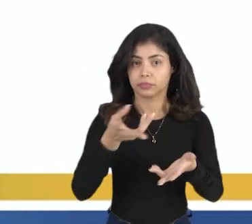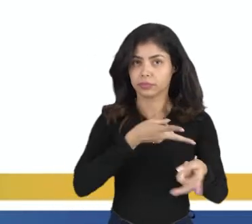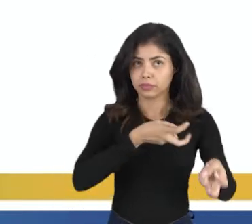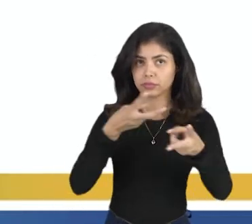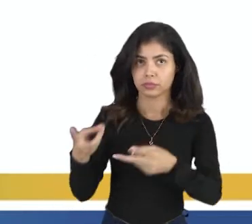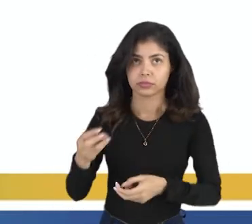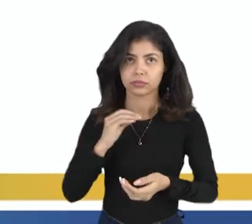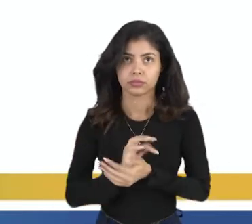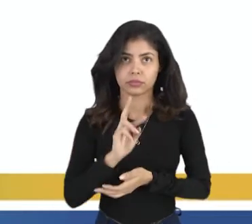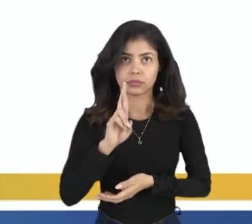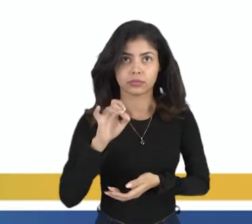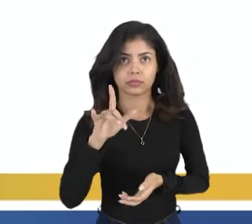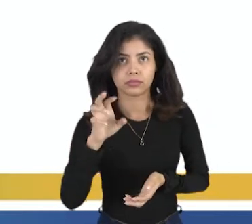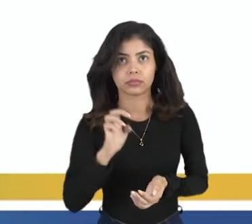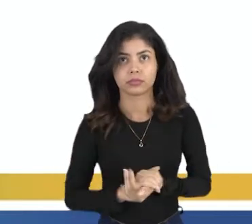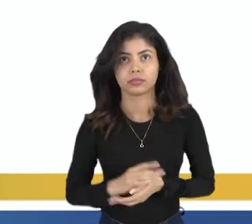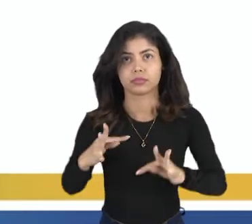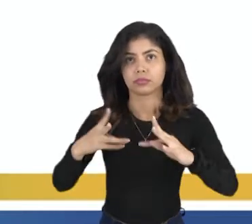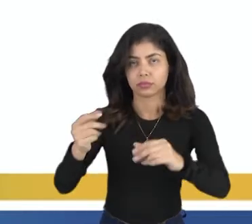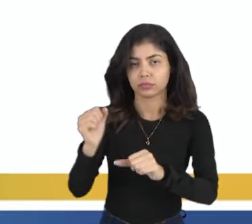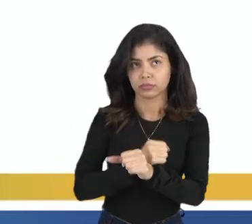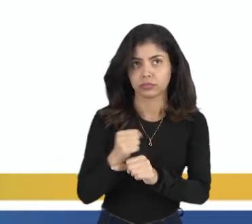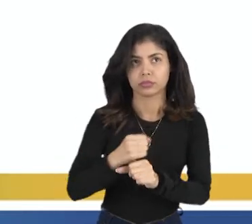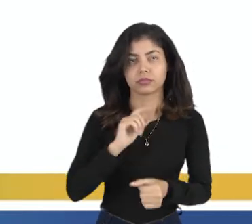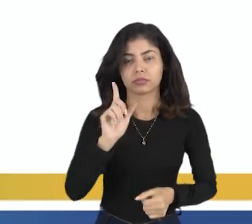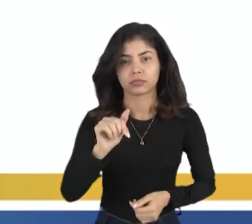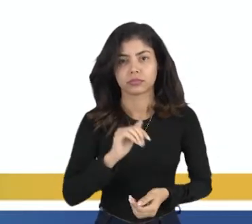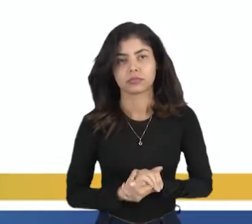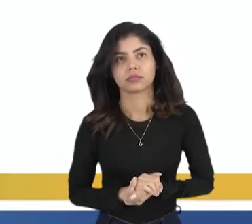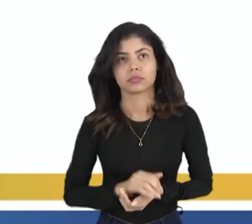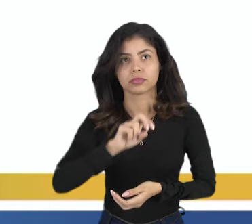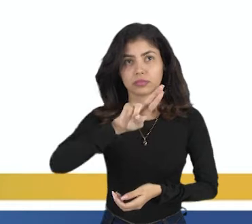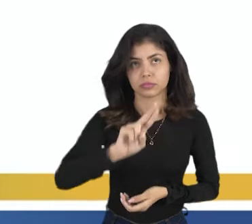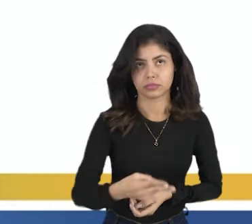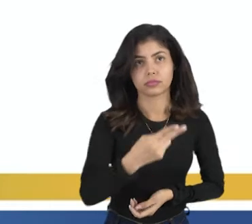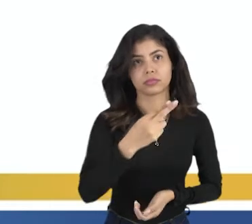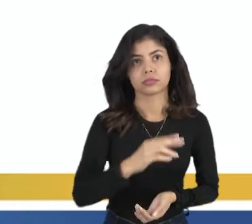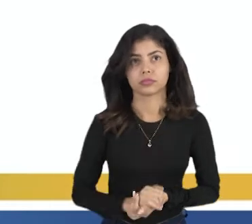percebam que o saldo relativo ao restante do ano será de